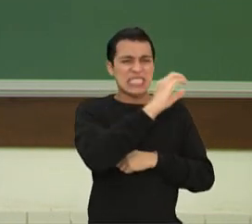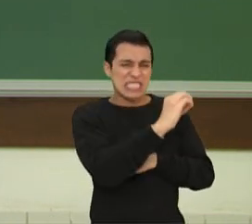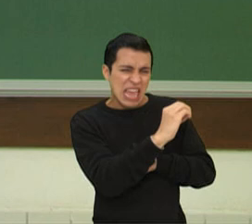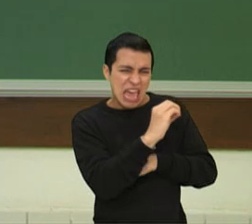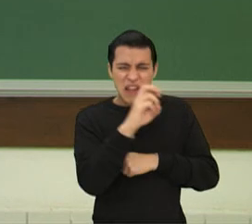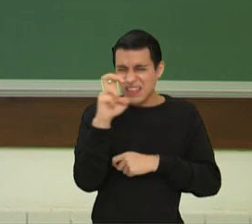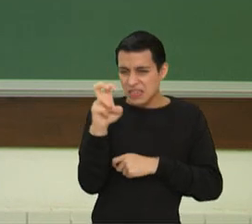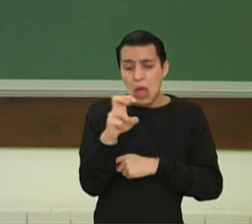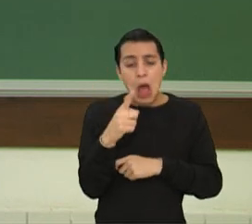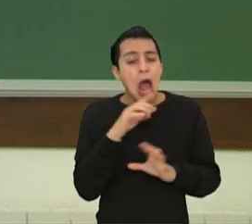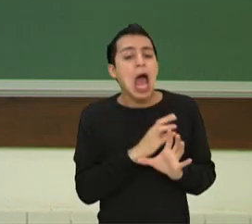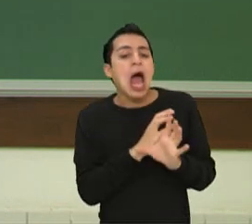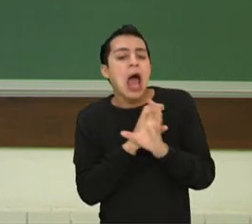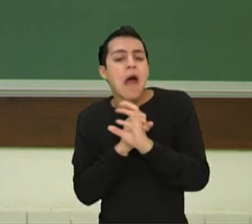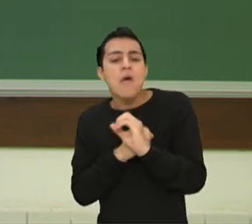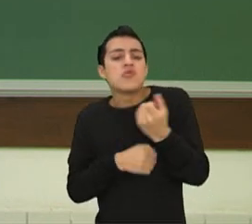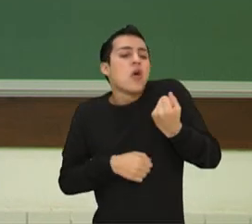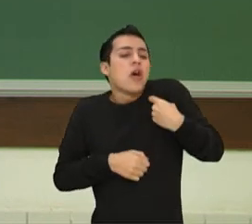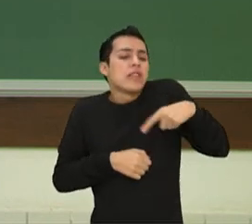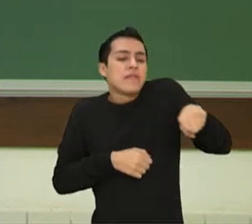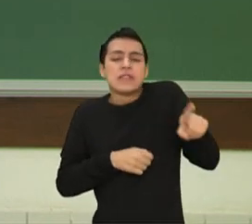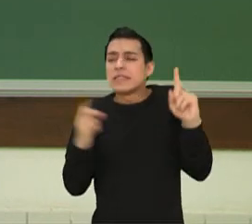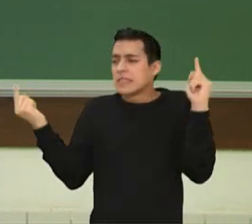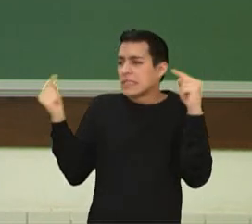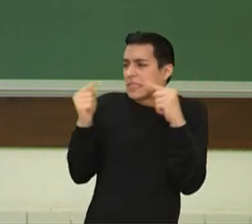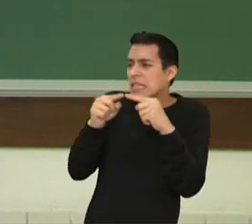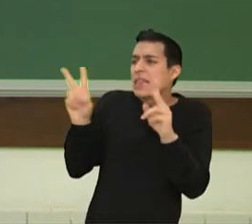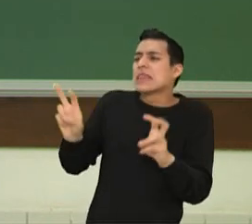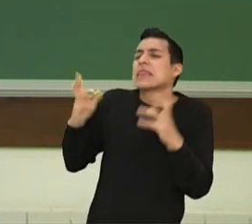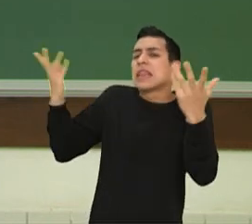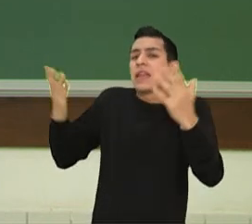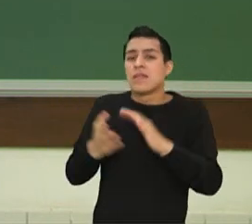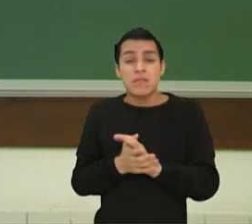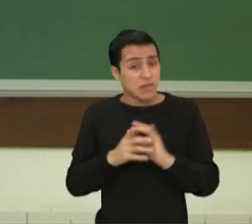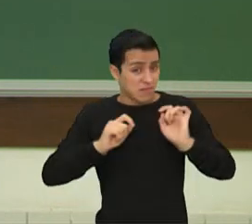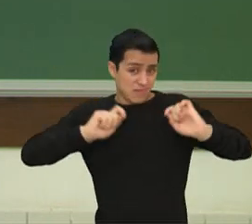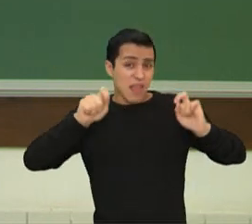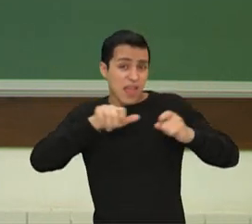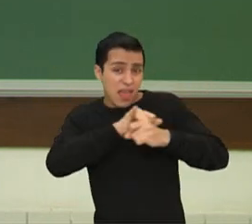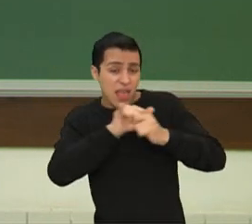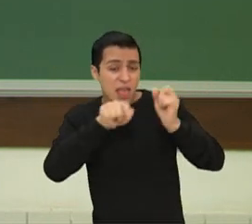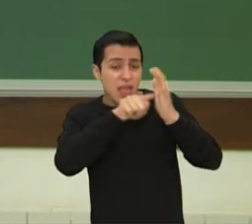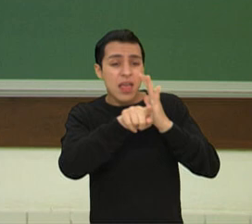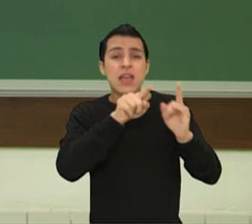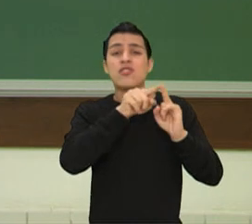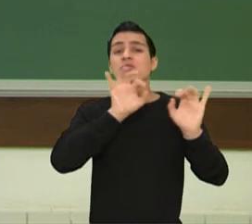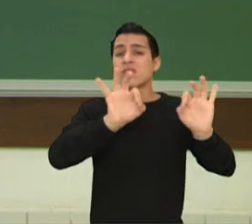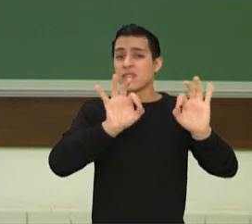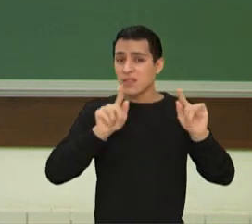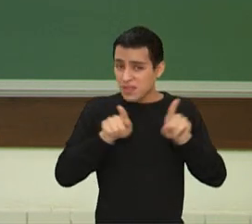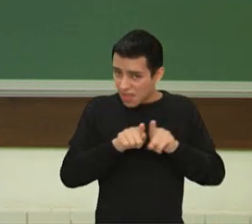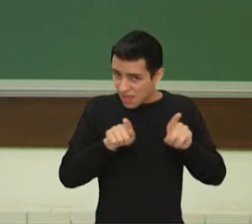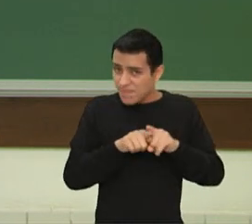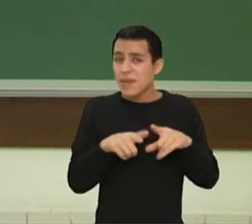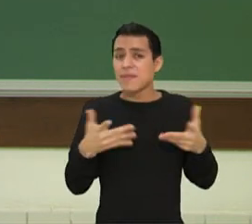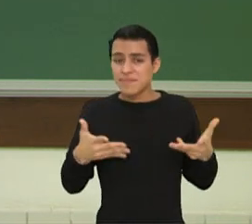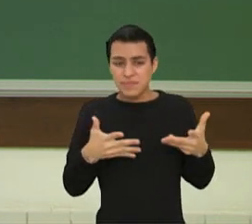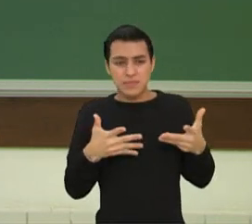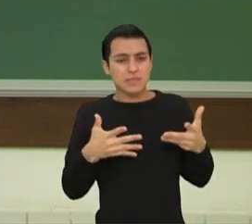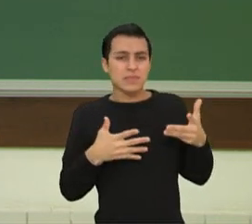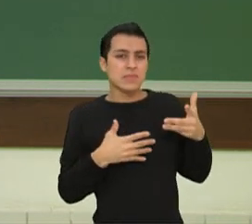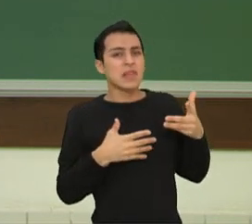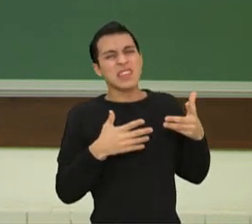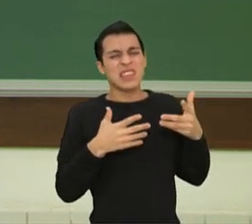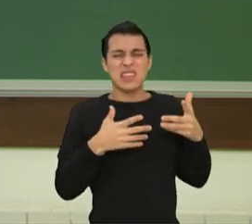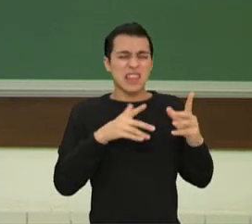a 5, que nota a pessoa dá para tal tema. Também é uma possibilidade de pergunta objetiva, que foge do sim